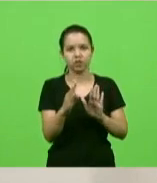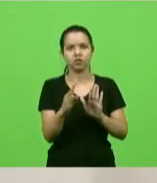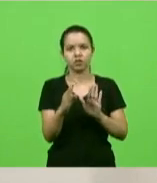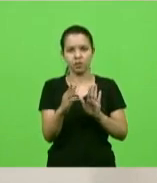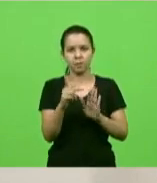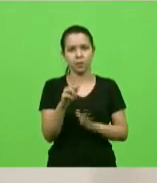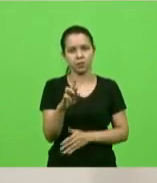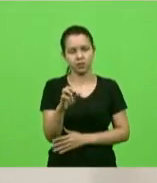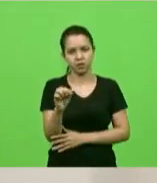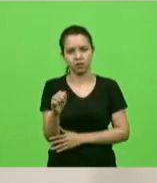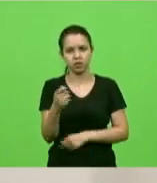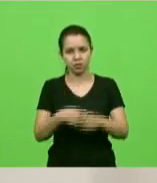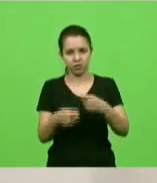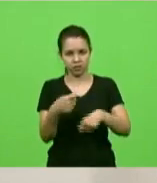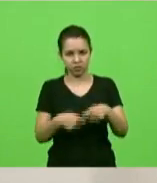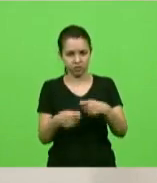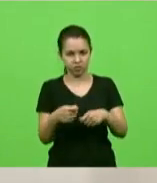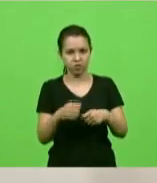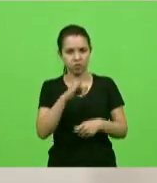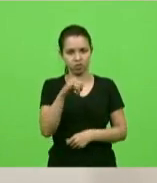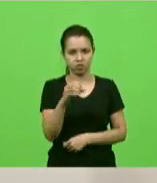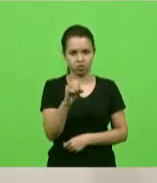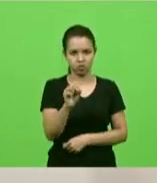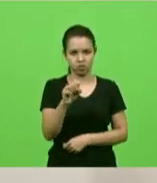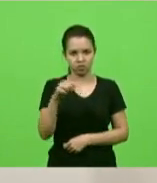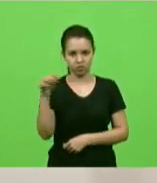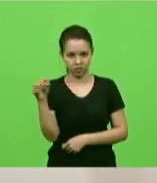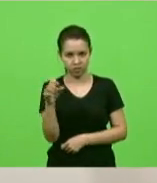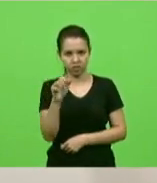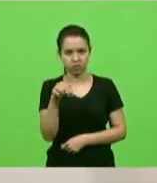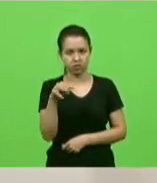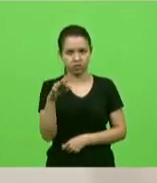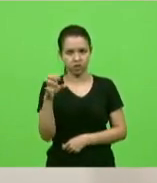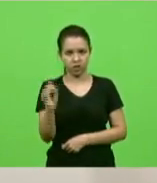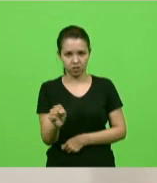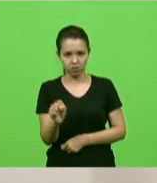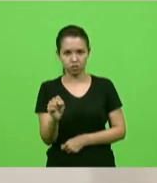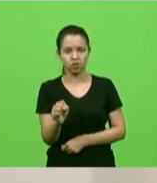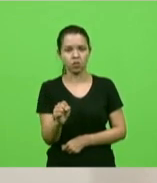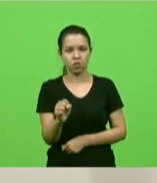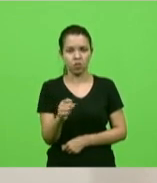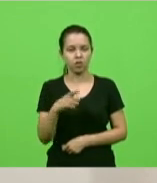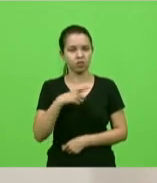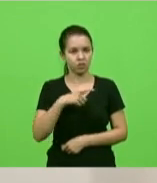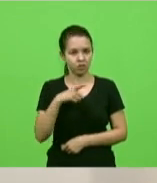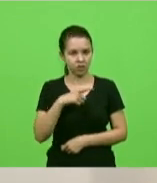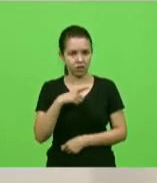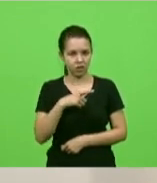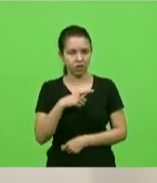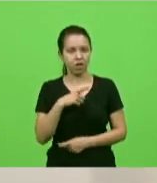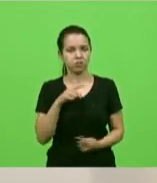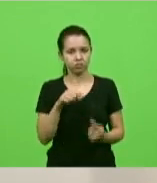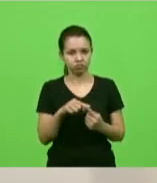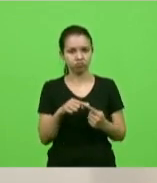probidade administrativa. Segundo José dos Santos Carvalho Filho, a probidade tem o sentido de